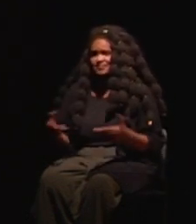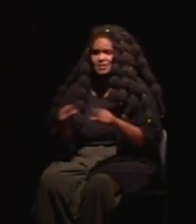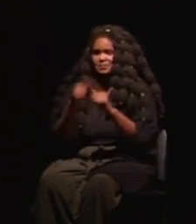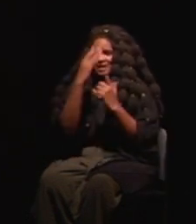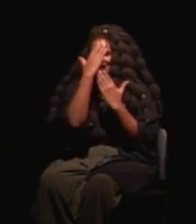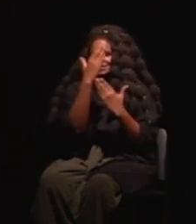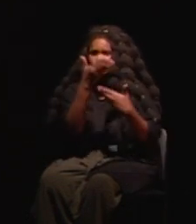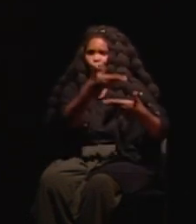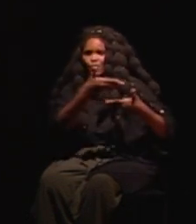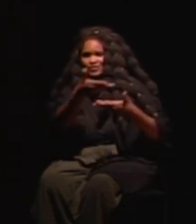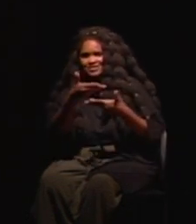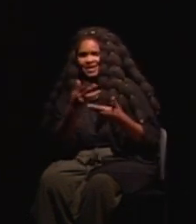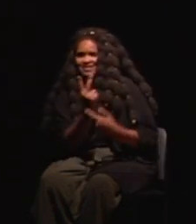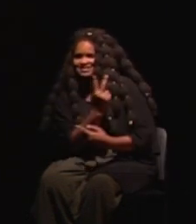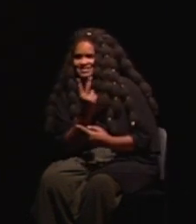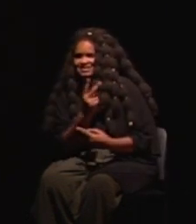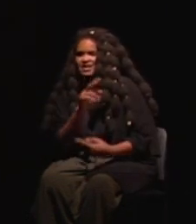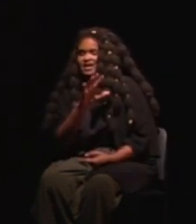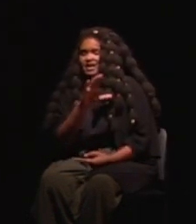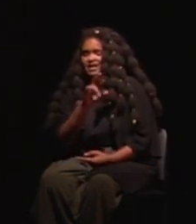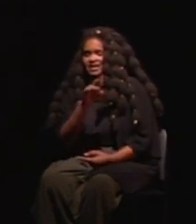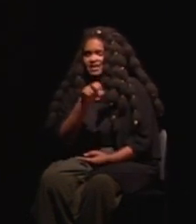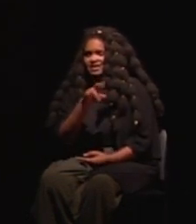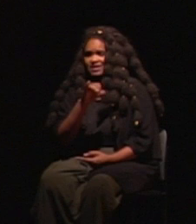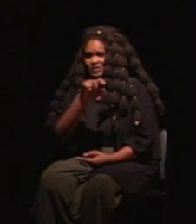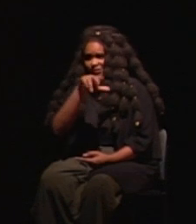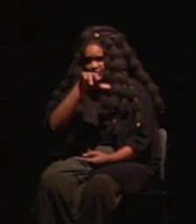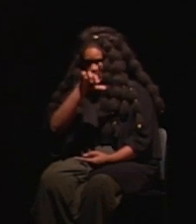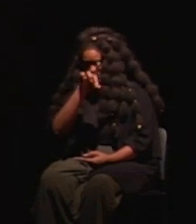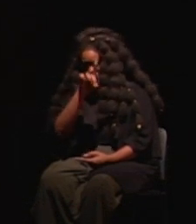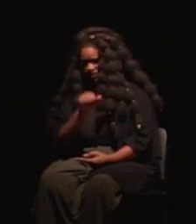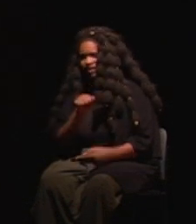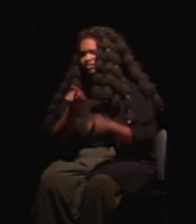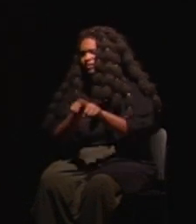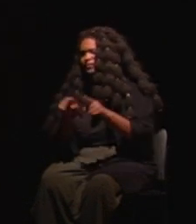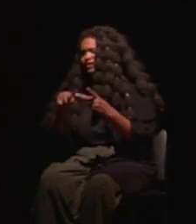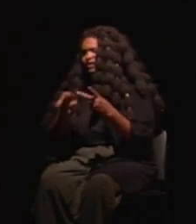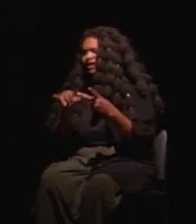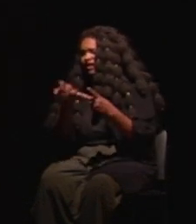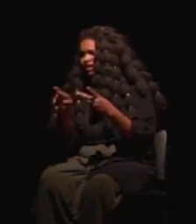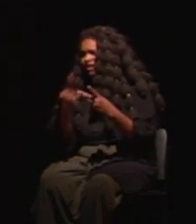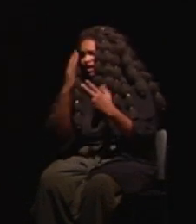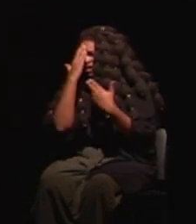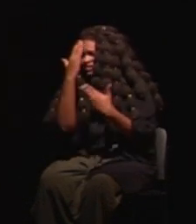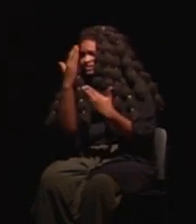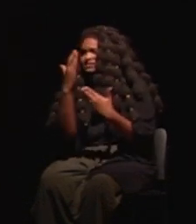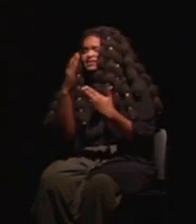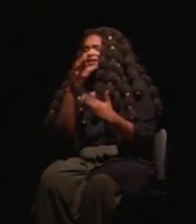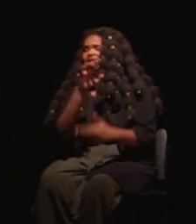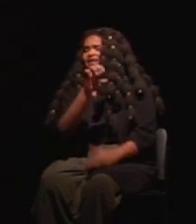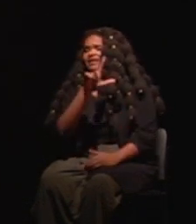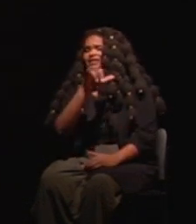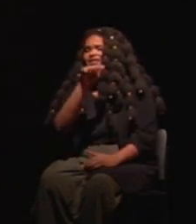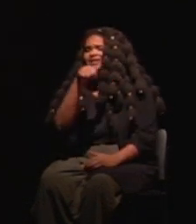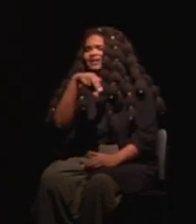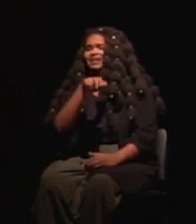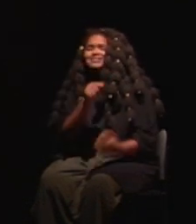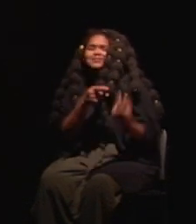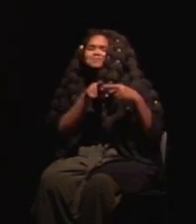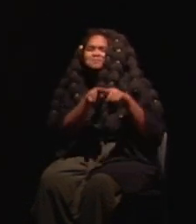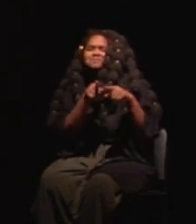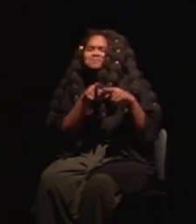muito a nossas convidadas, Cremilda, Nair, agradecer muito, pessoalmente, a Eliana, pela